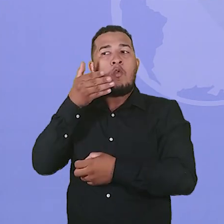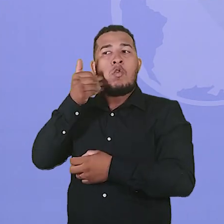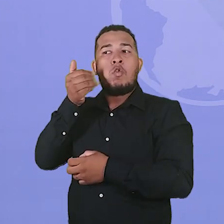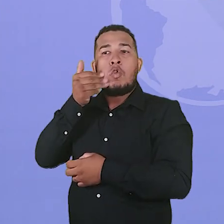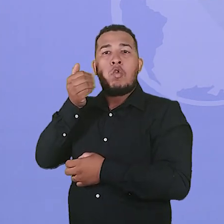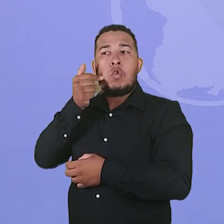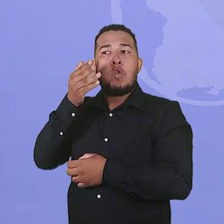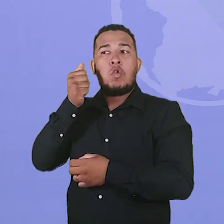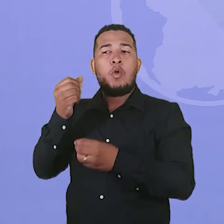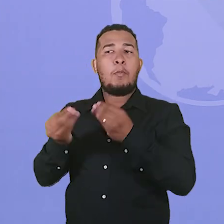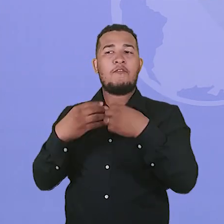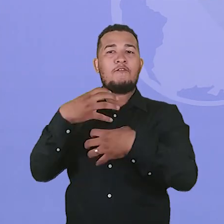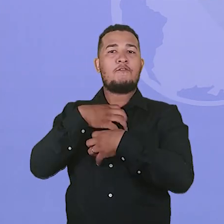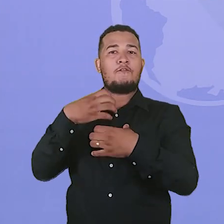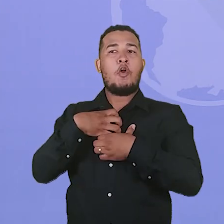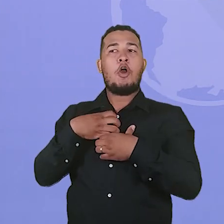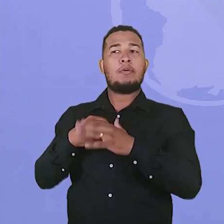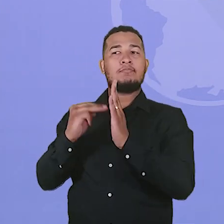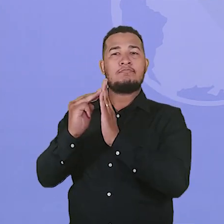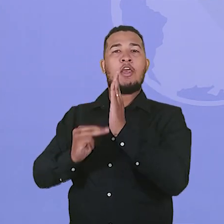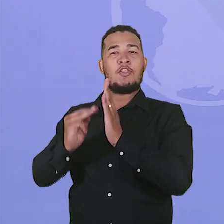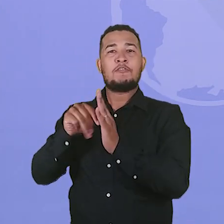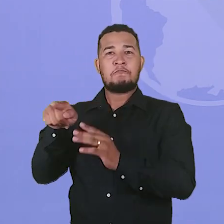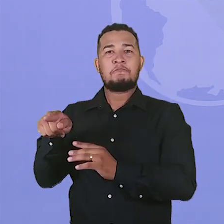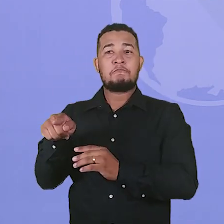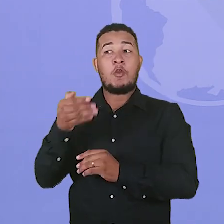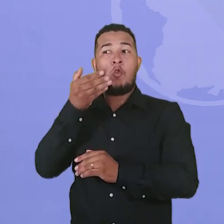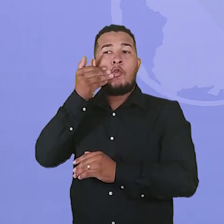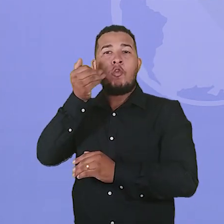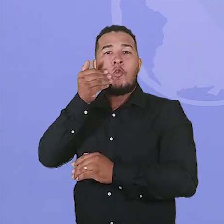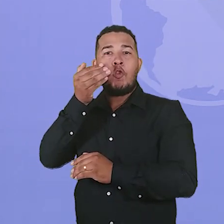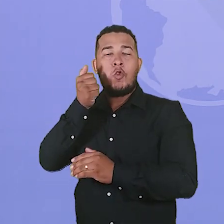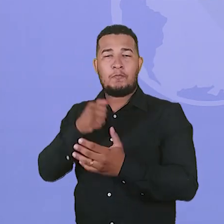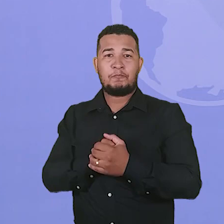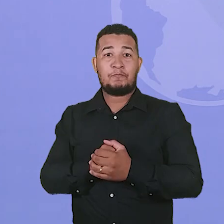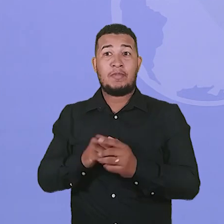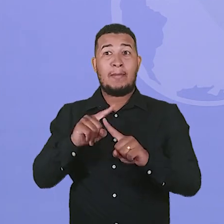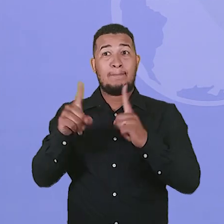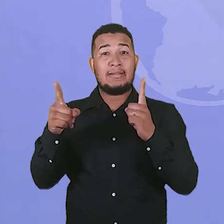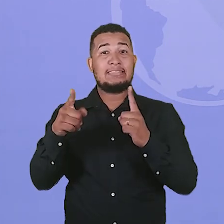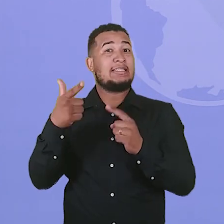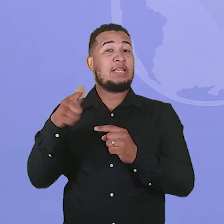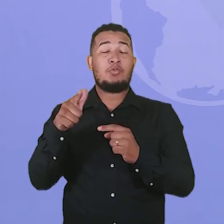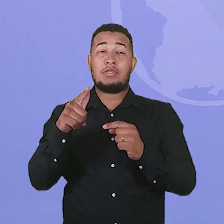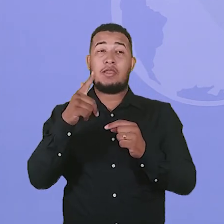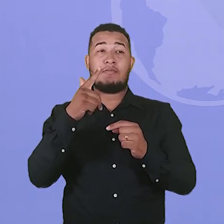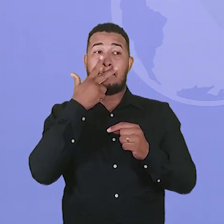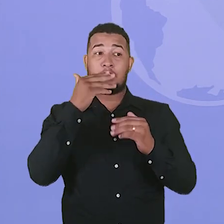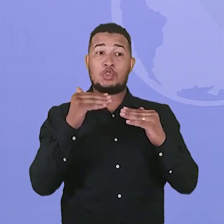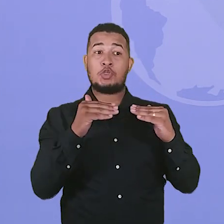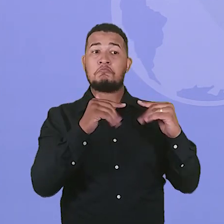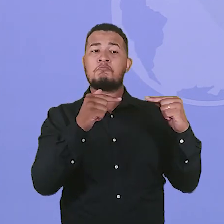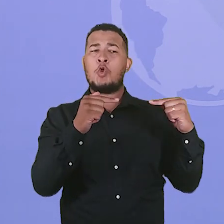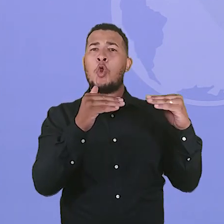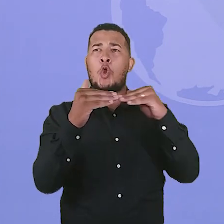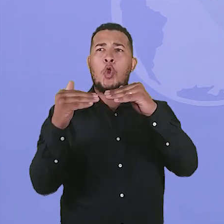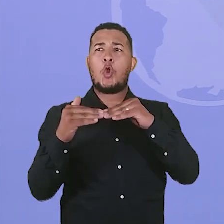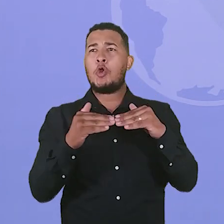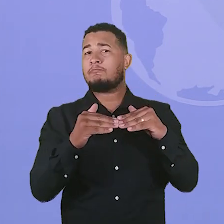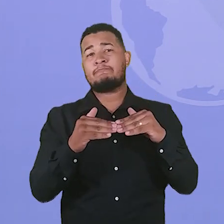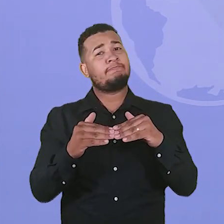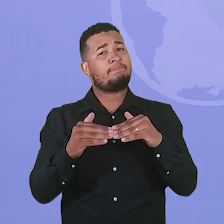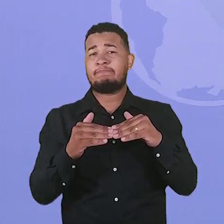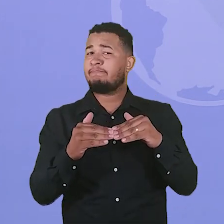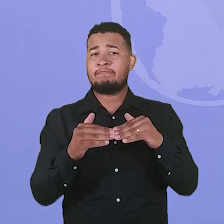as etapas de investigação. Só que já de início não houve esse consenso dentro das ciências